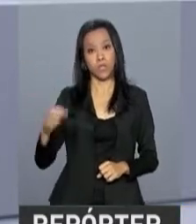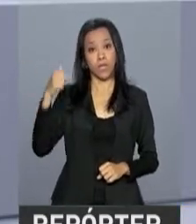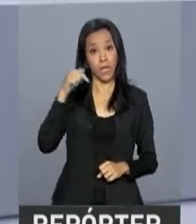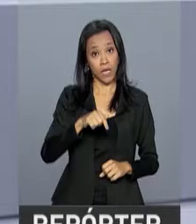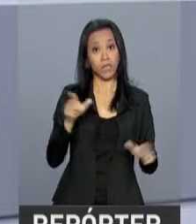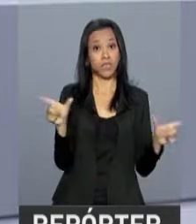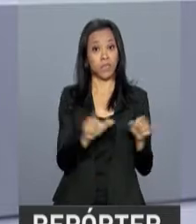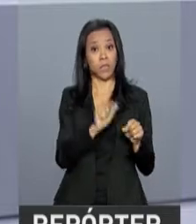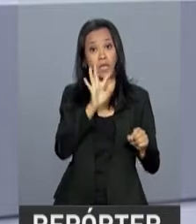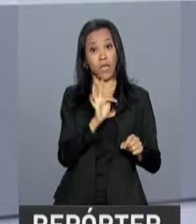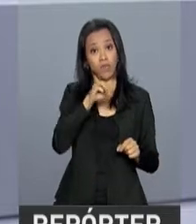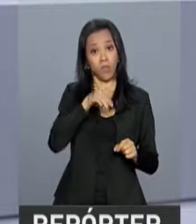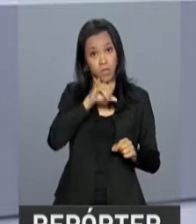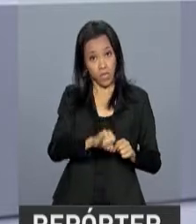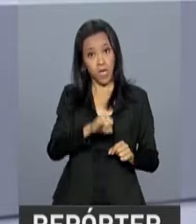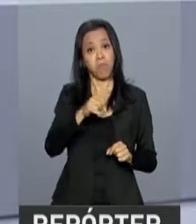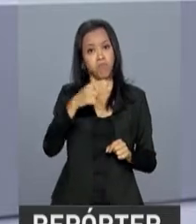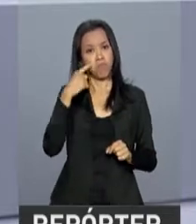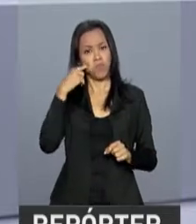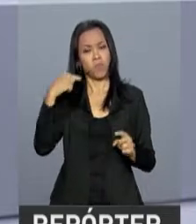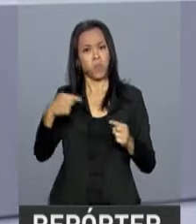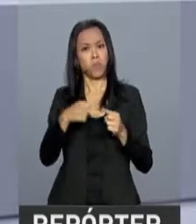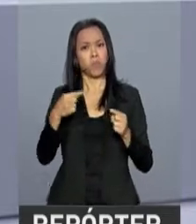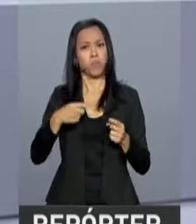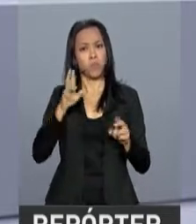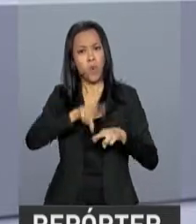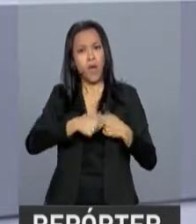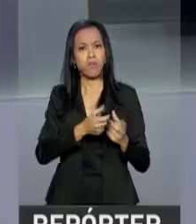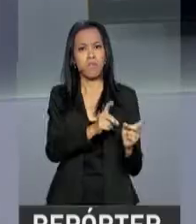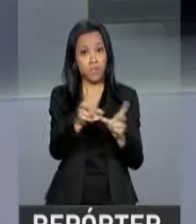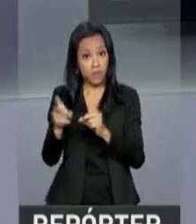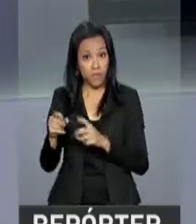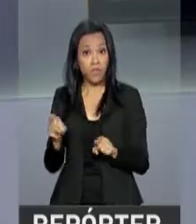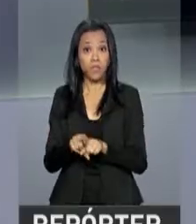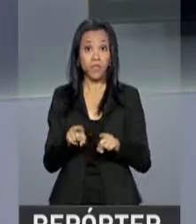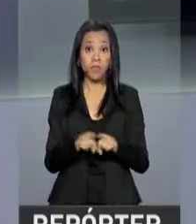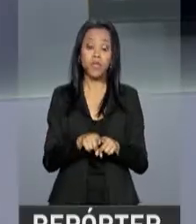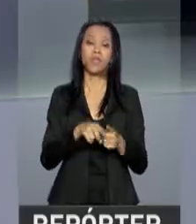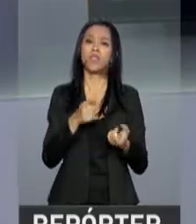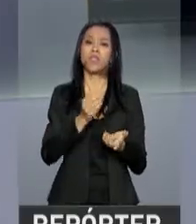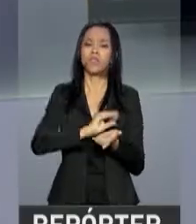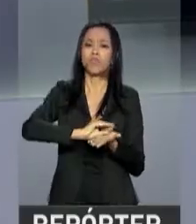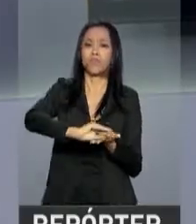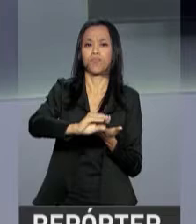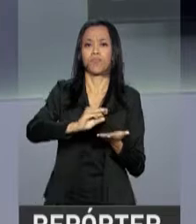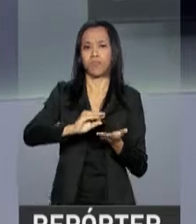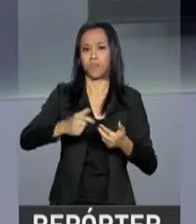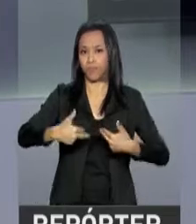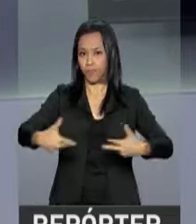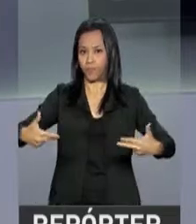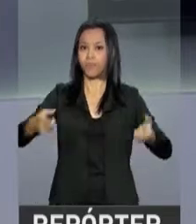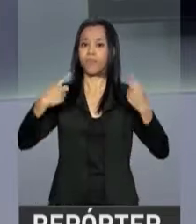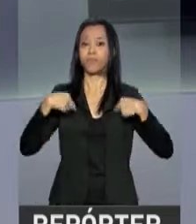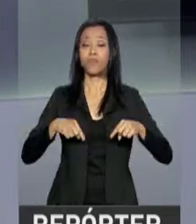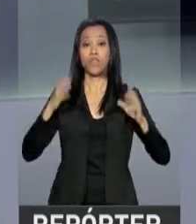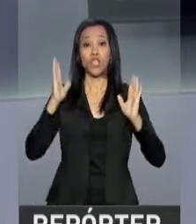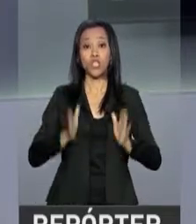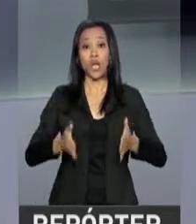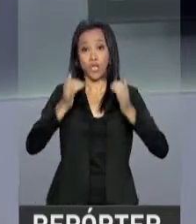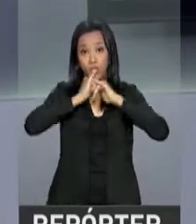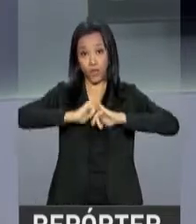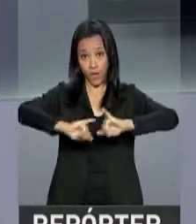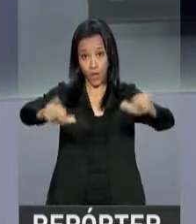baseado na recuperação do consumo privado e dos investimentos foi divulgada a primeira lista deste ano dos